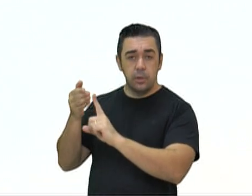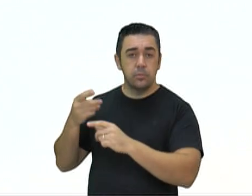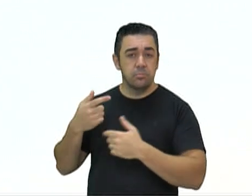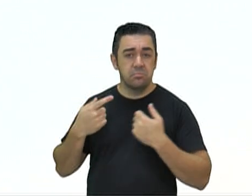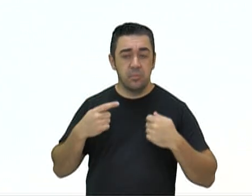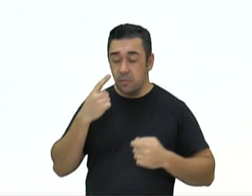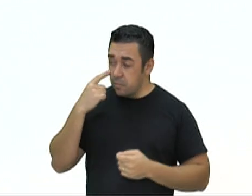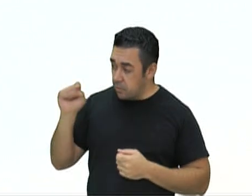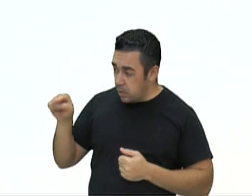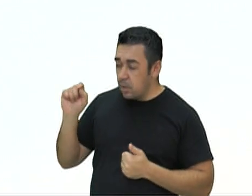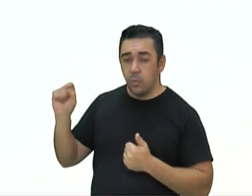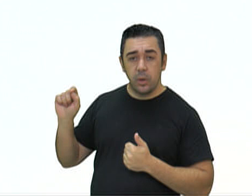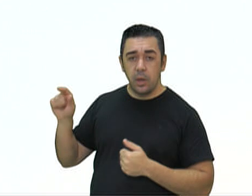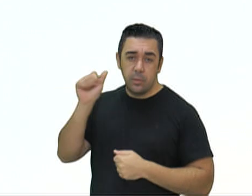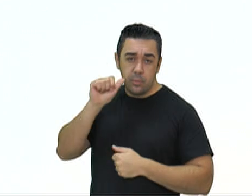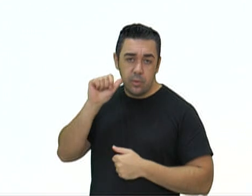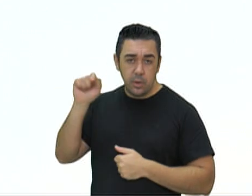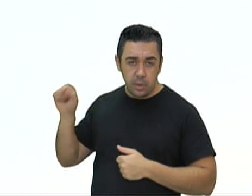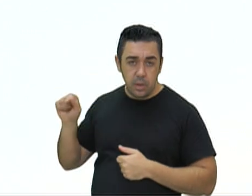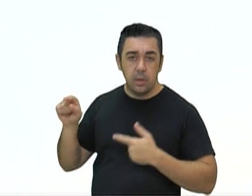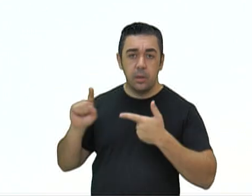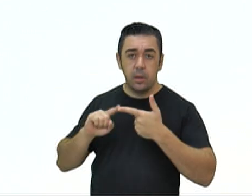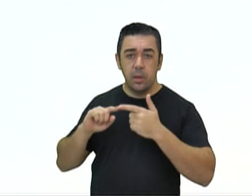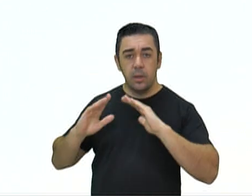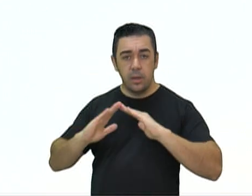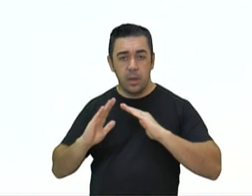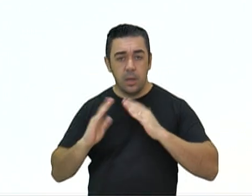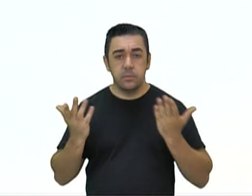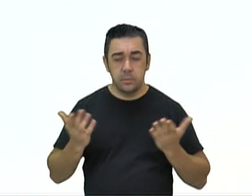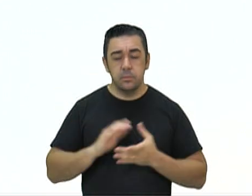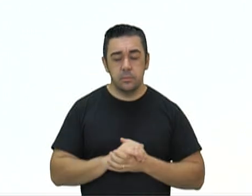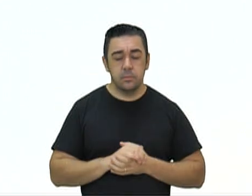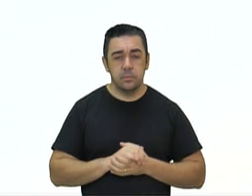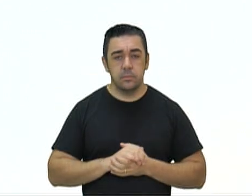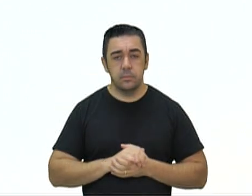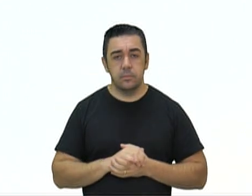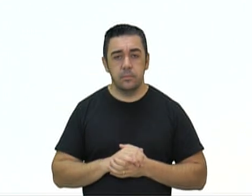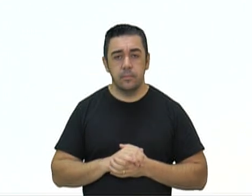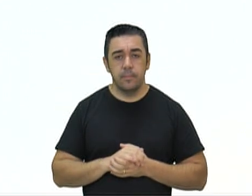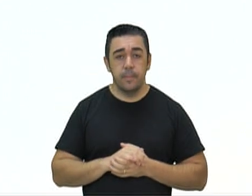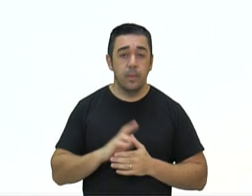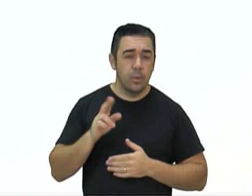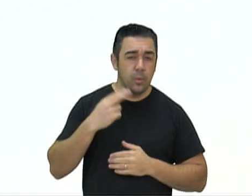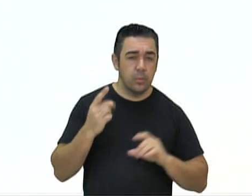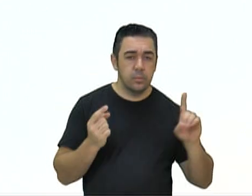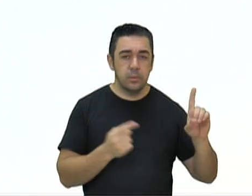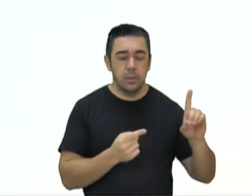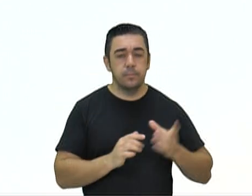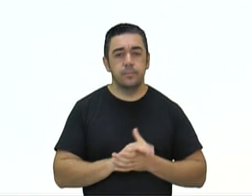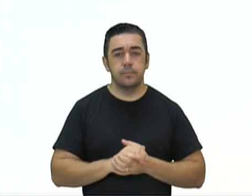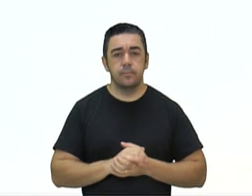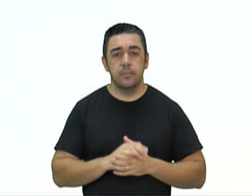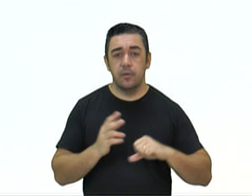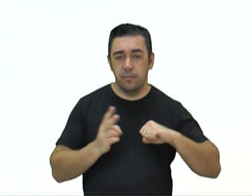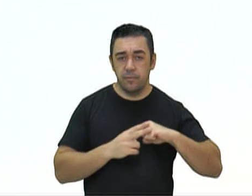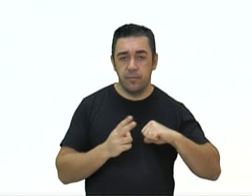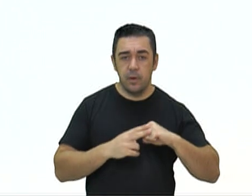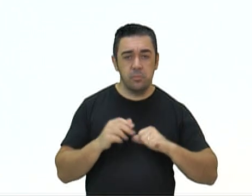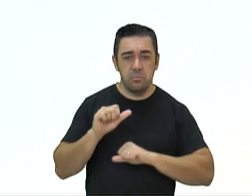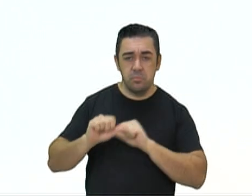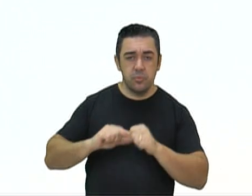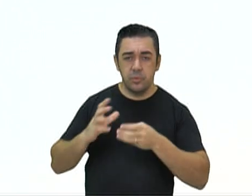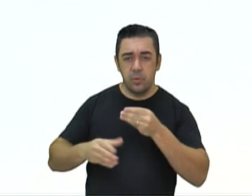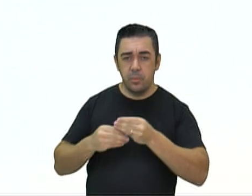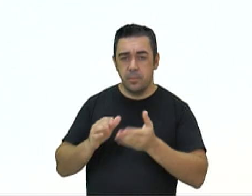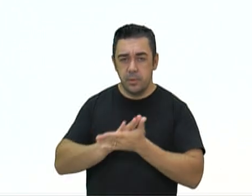Quem vê, vê Dona Benta, que é o objeto direto, na varanda, objeto indireto. Ou letra D, verbo intransitivo.